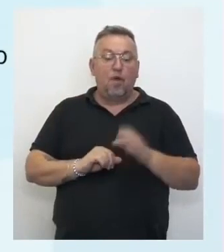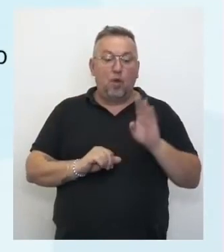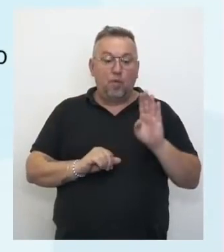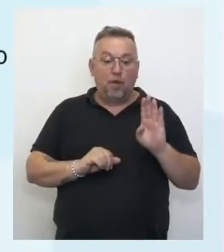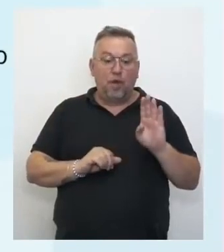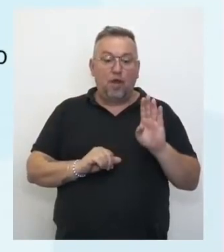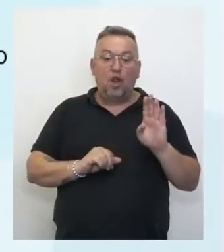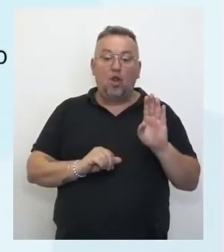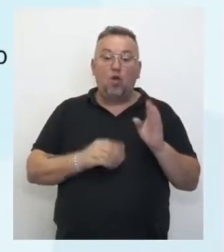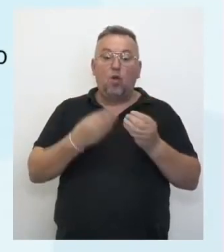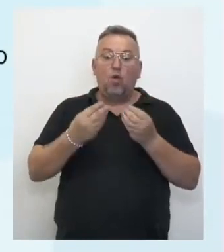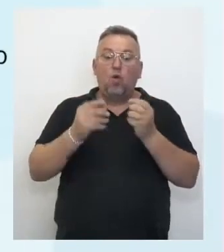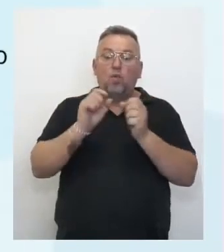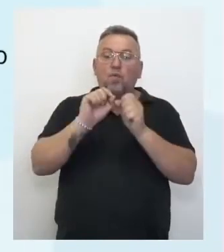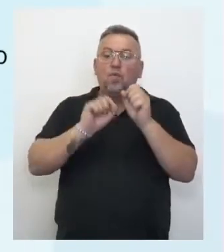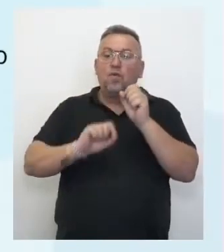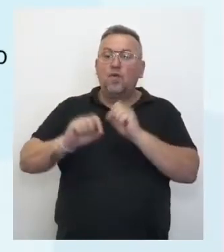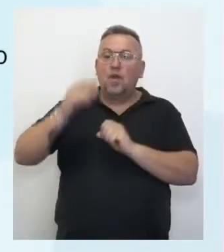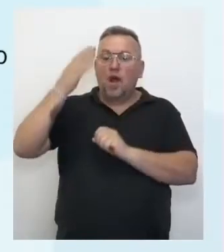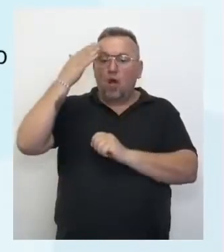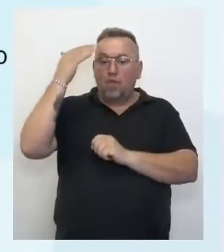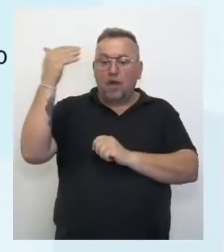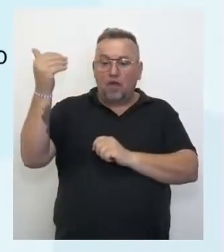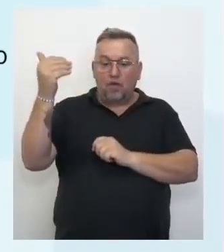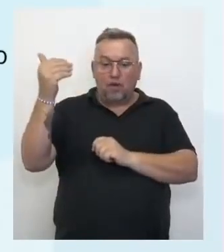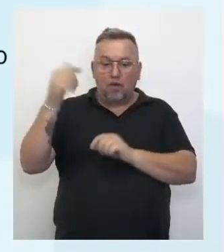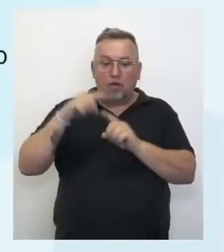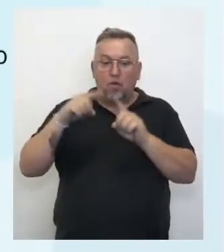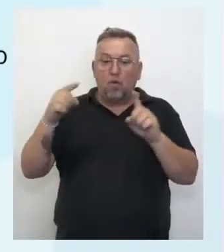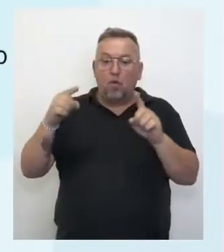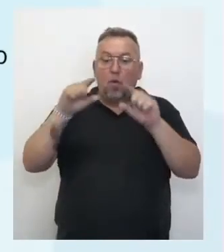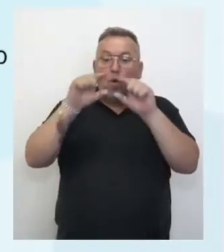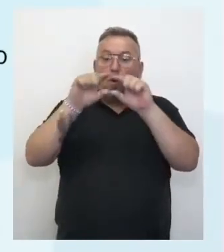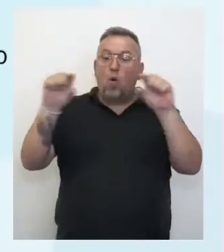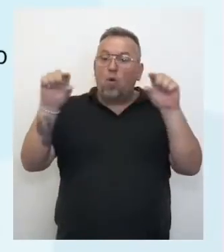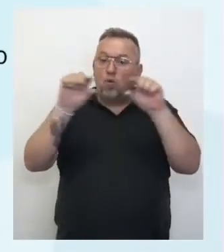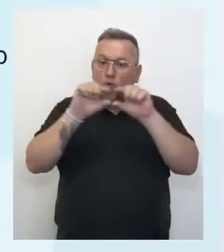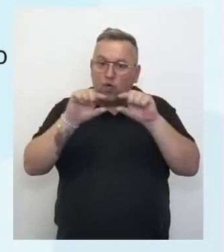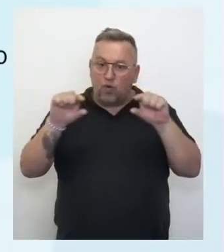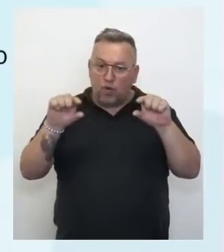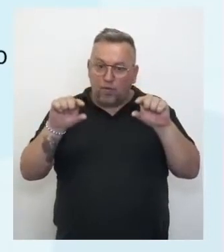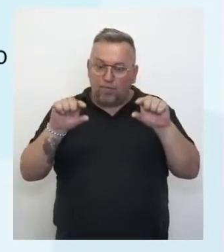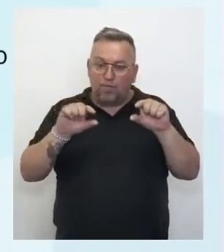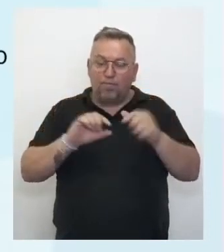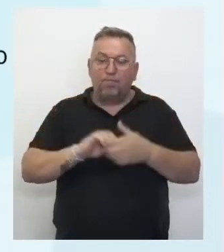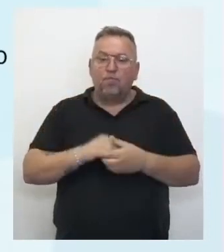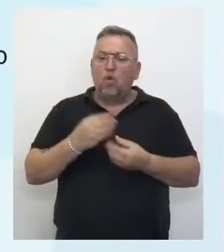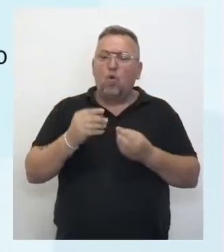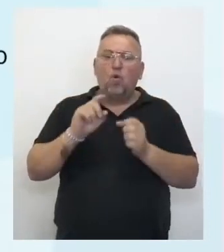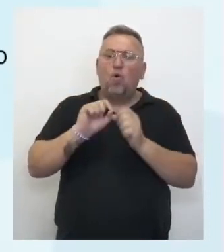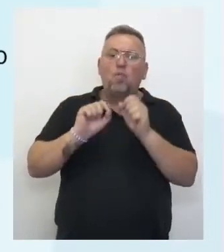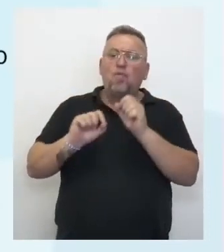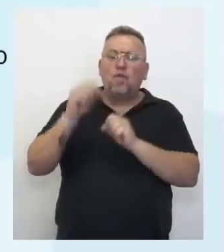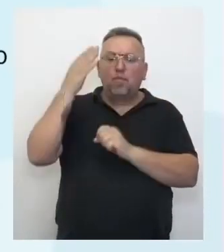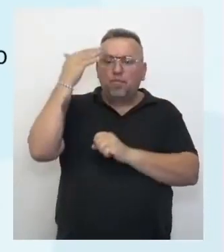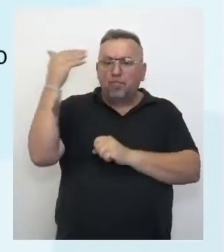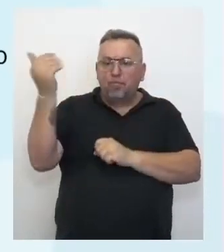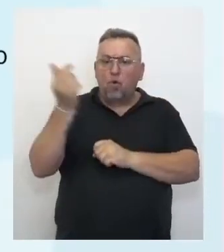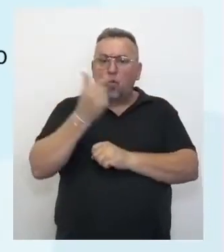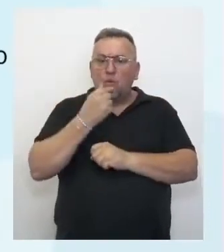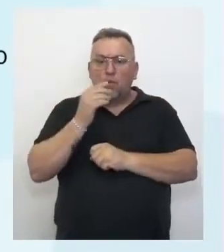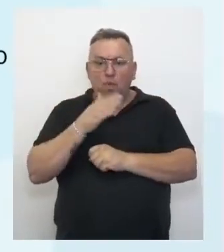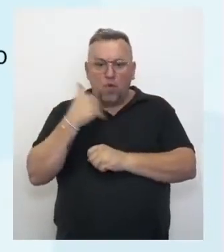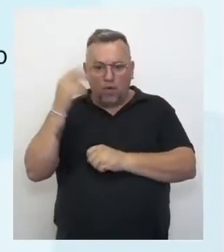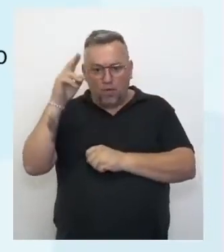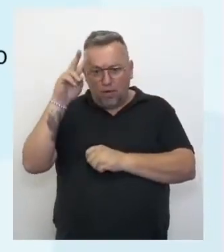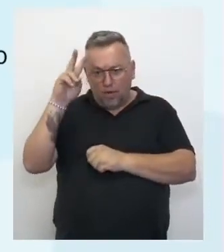E a B, como foi realizada a homenagem segundo, né, o subtítulo da manchete, da primeira manchete? Então, vocês vão